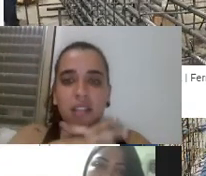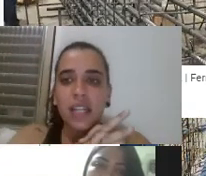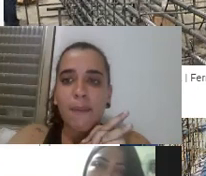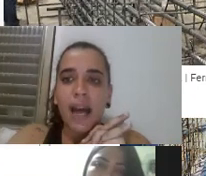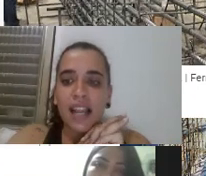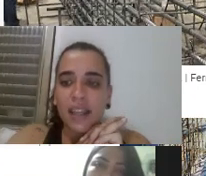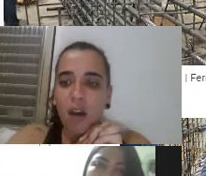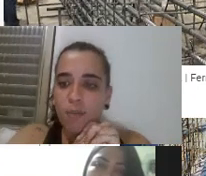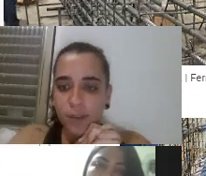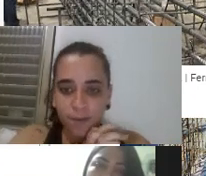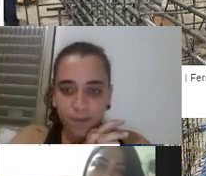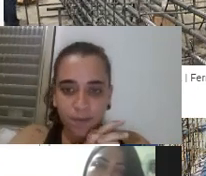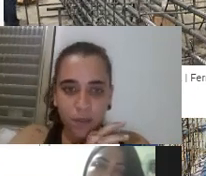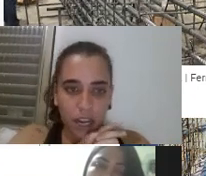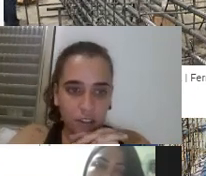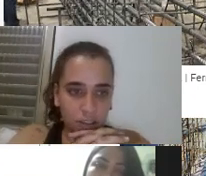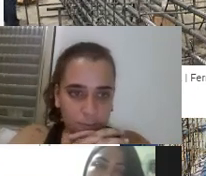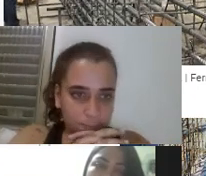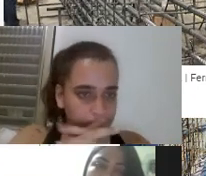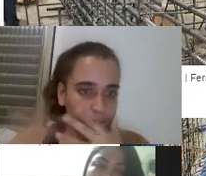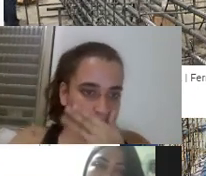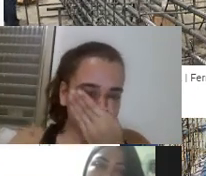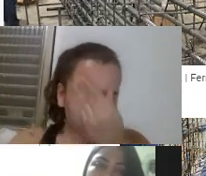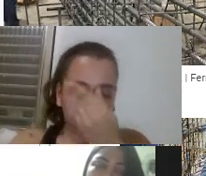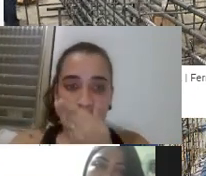poder trabalhar lá na obra. Certo?